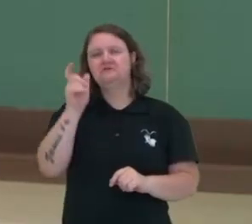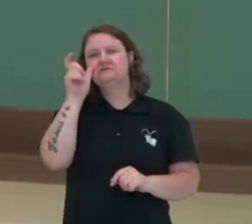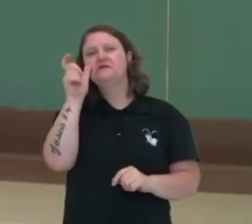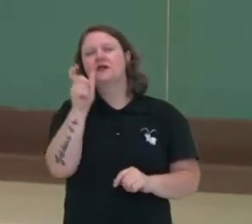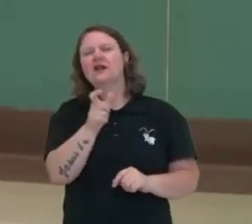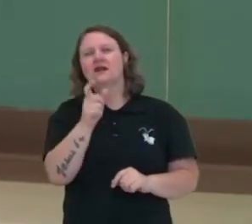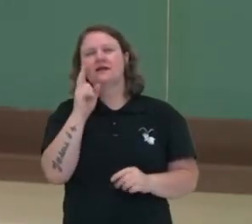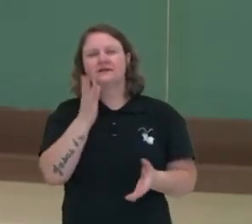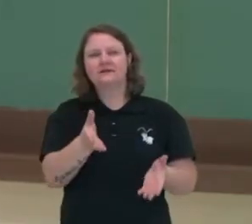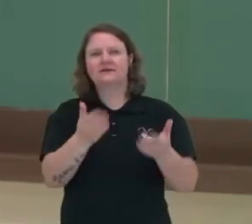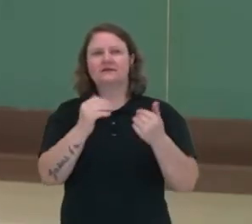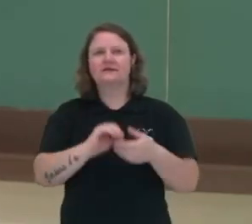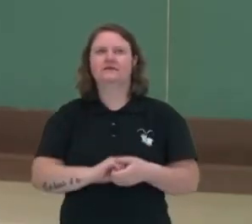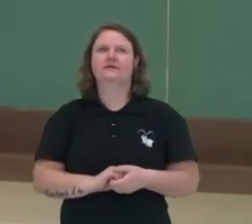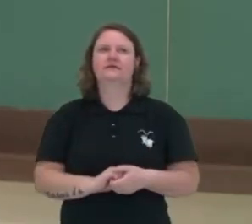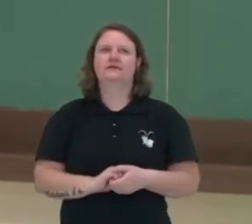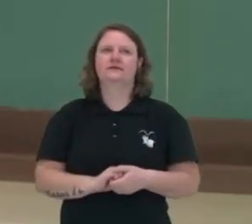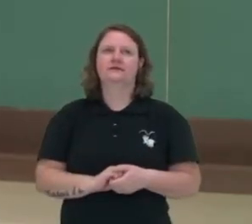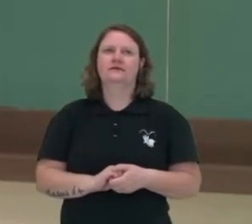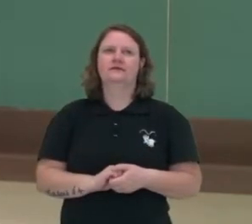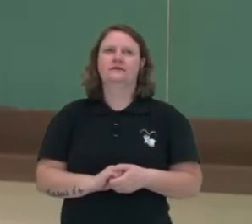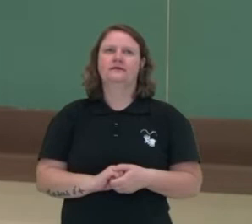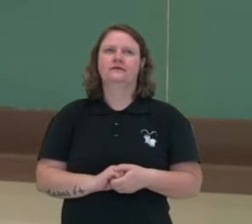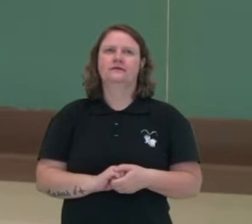interessante. Vamos ver, então?